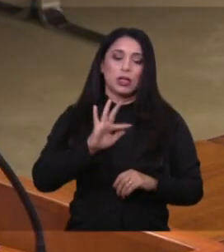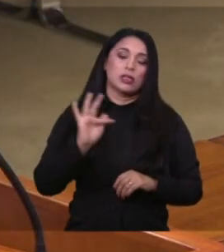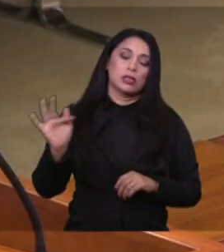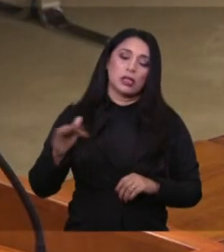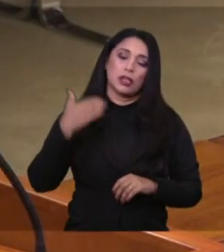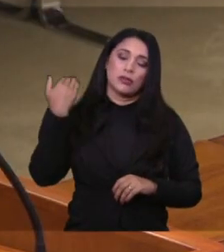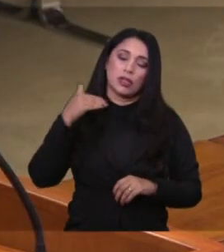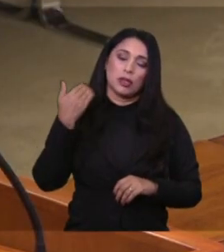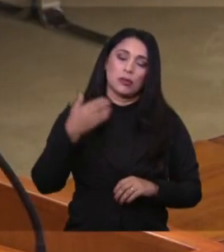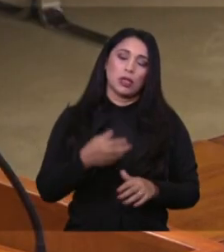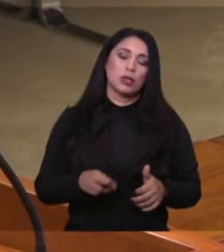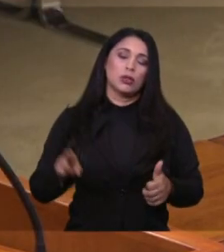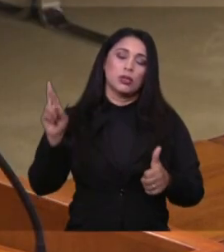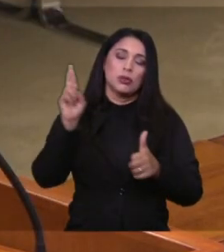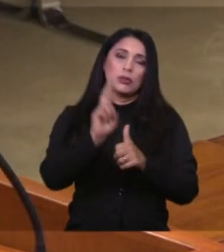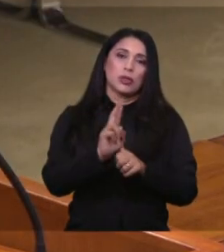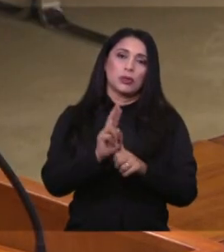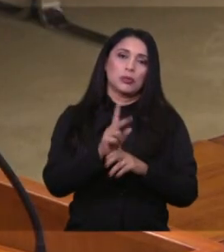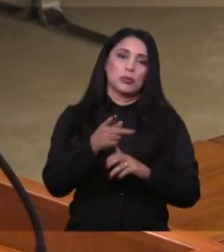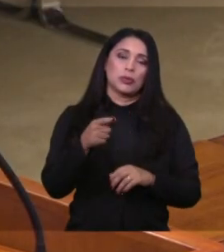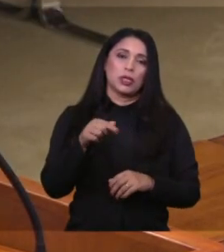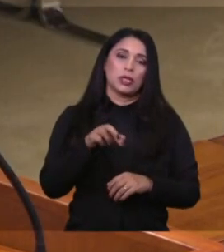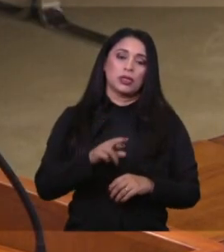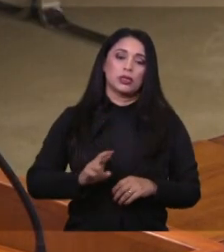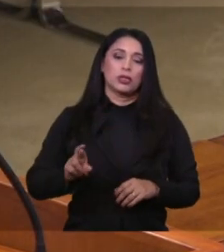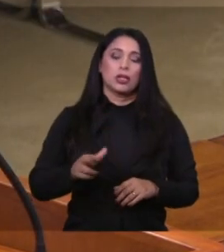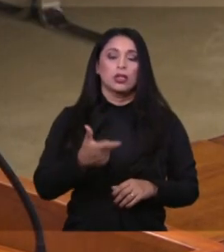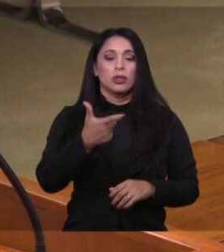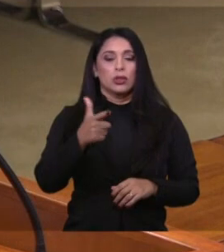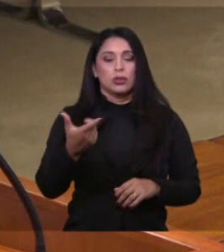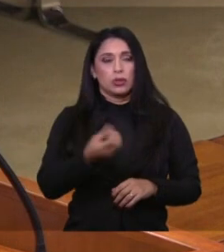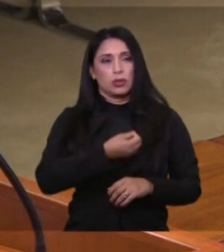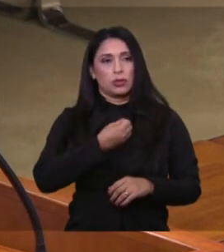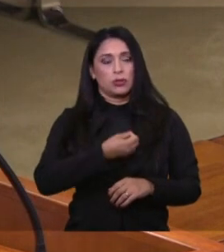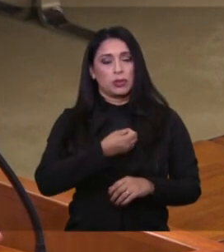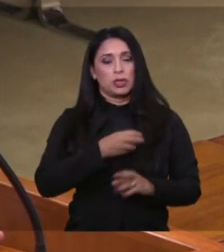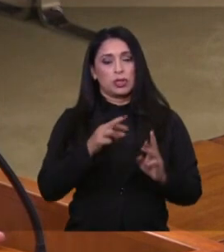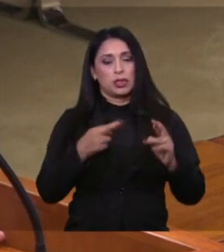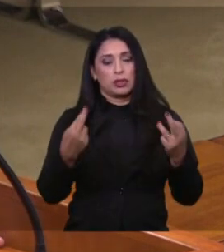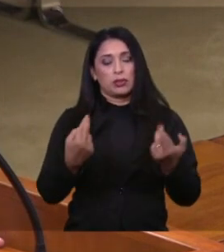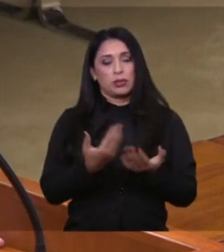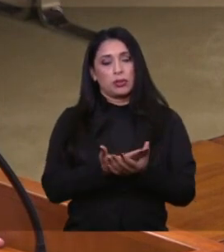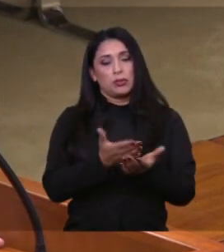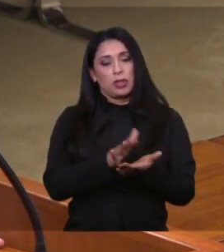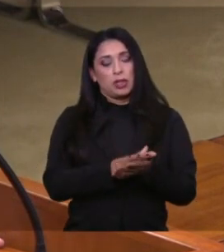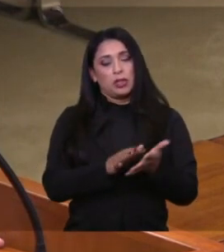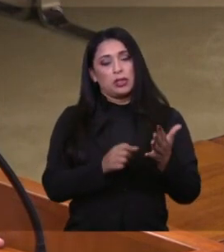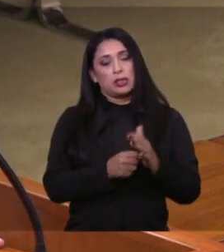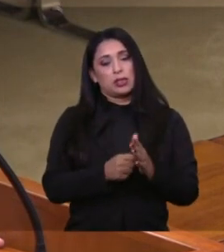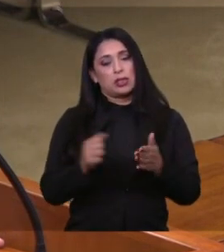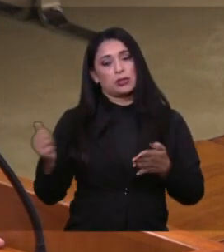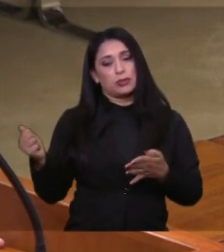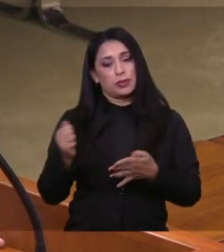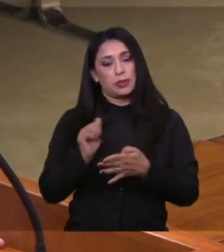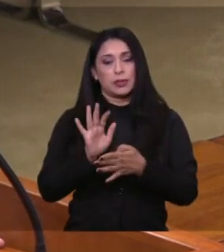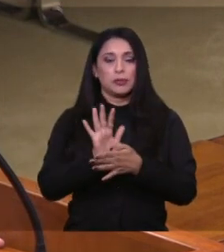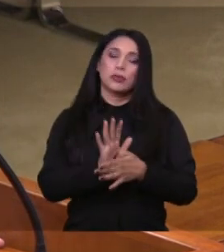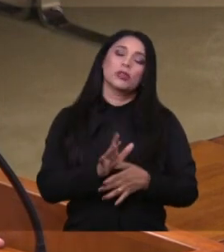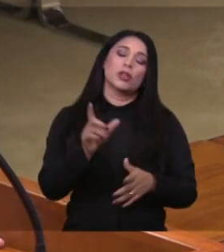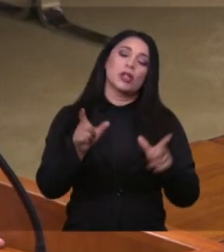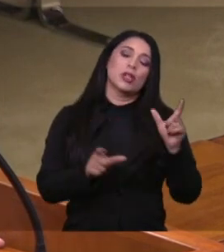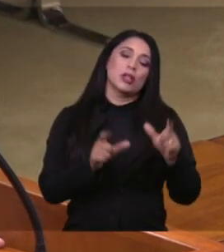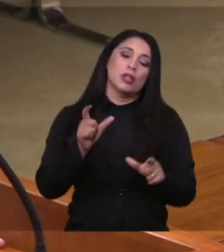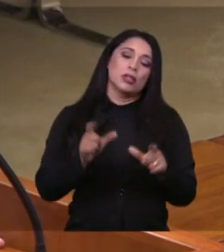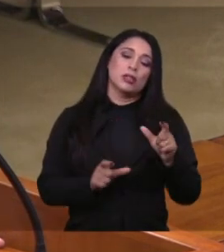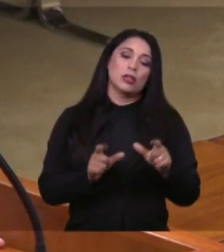Lúcia, prezada procuradora-geral em exercício, demais presentes à sessão. Num processo com tantos amici curiae, cada um deve